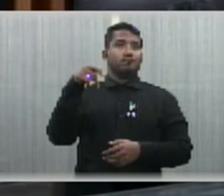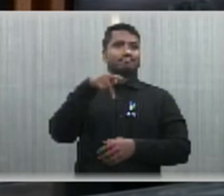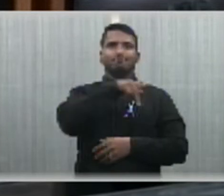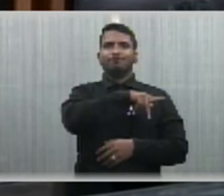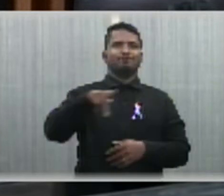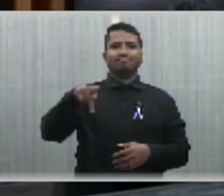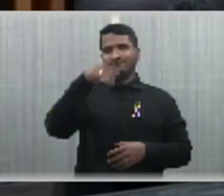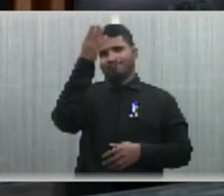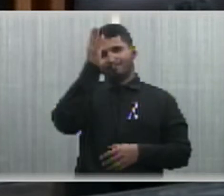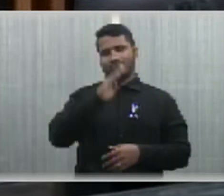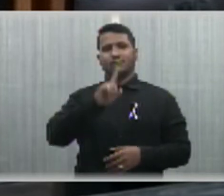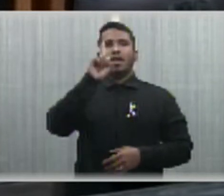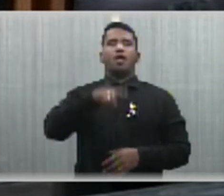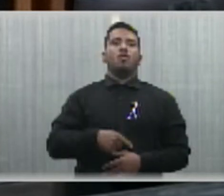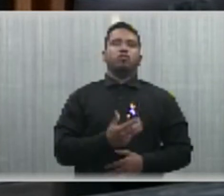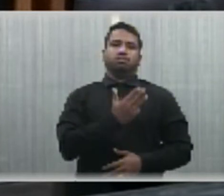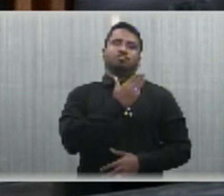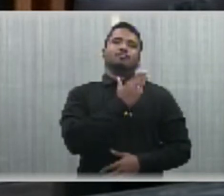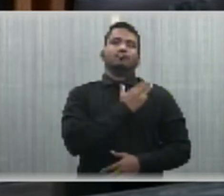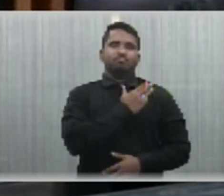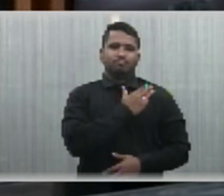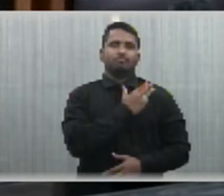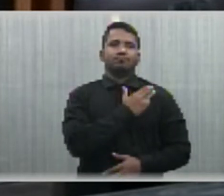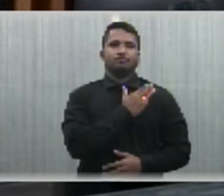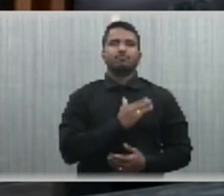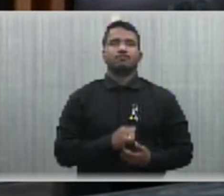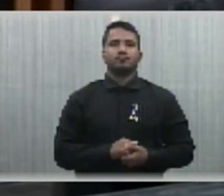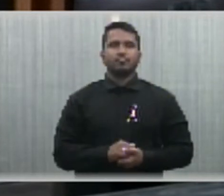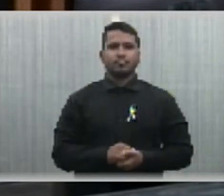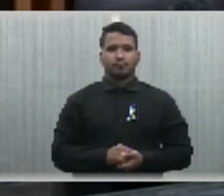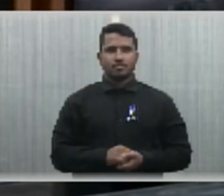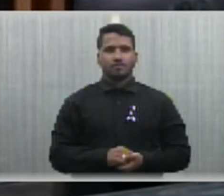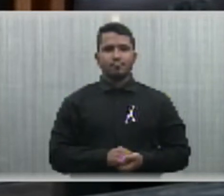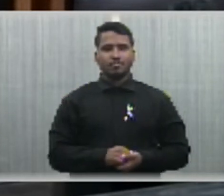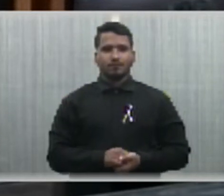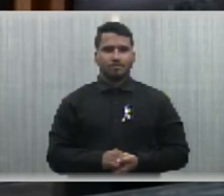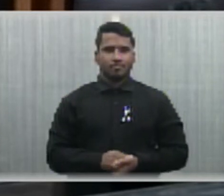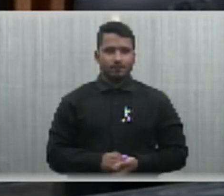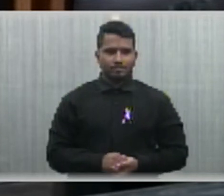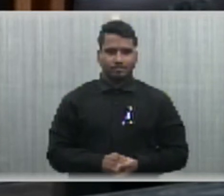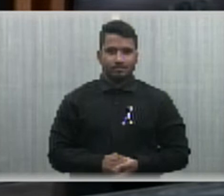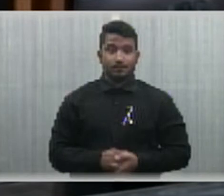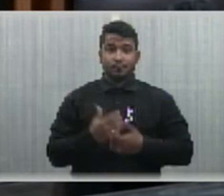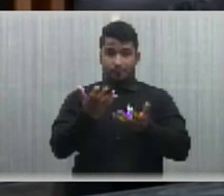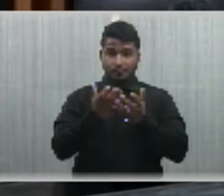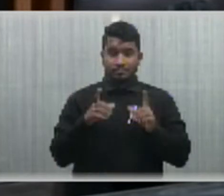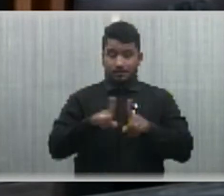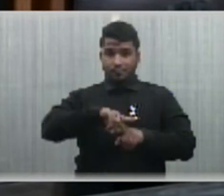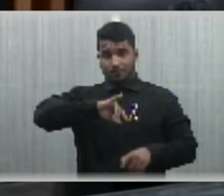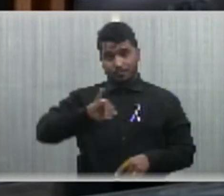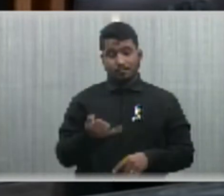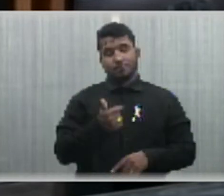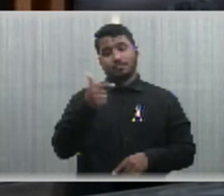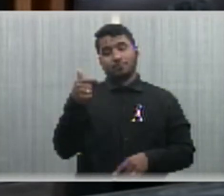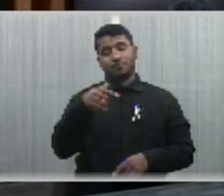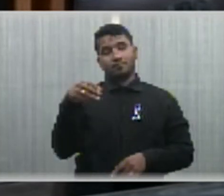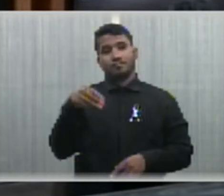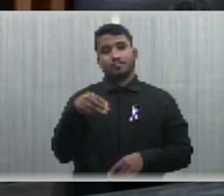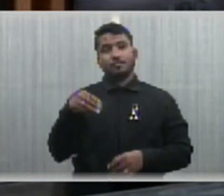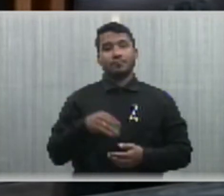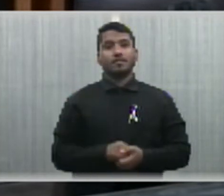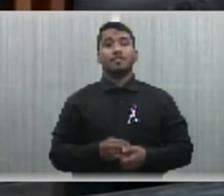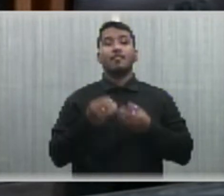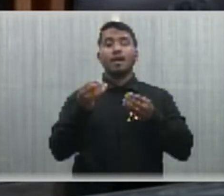Brasil, que é o presidente Luiz Inácio Lula da Silva. Mas eu quero aproveitar os 2 minutos